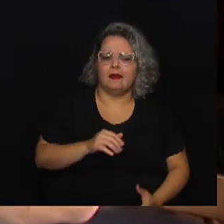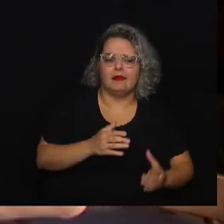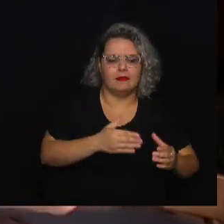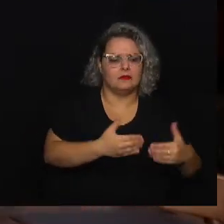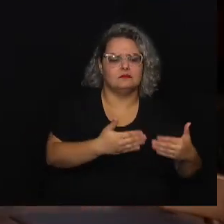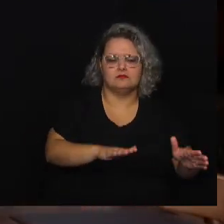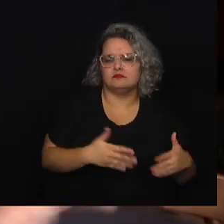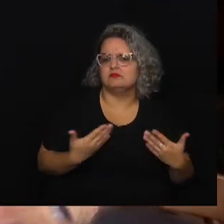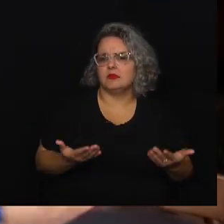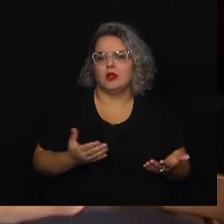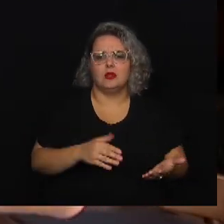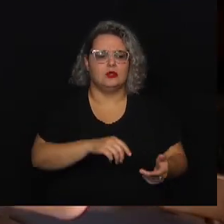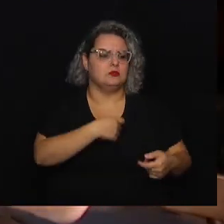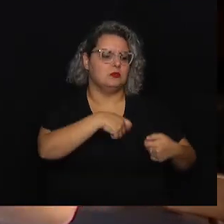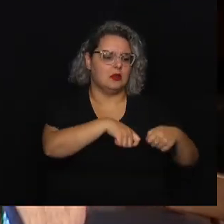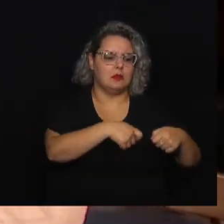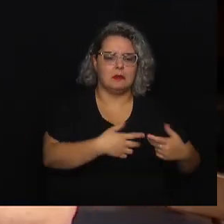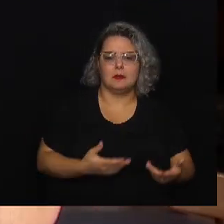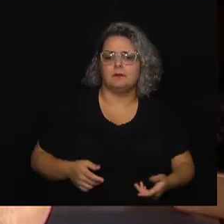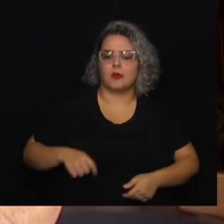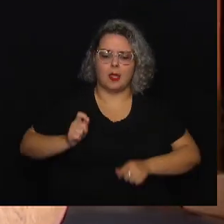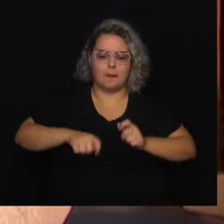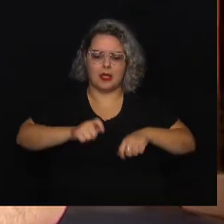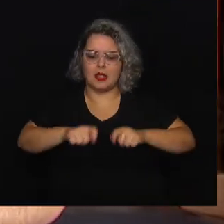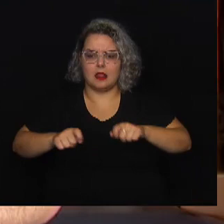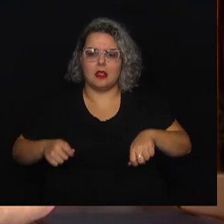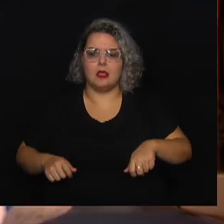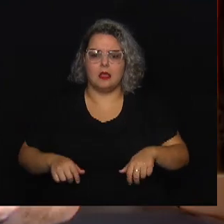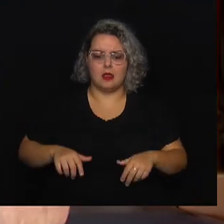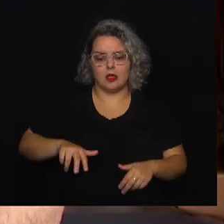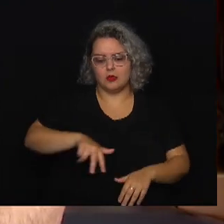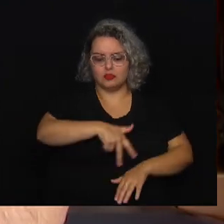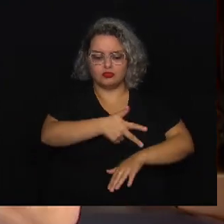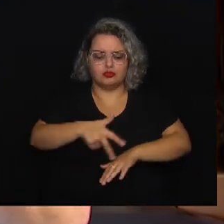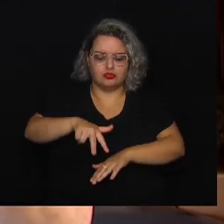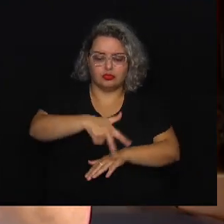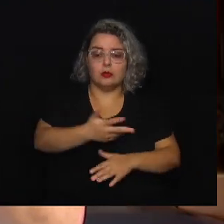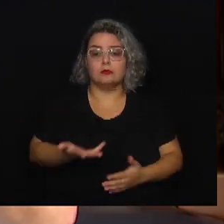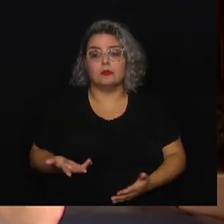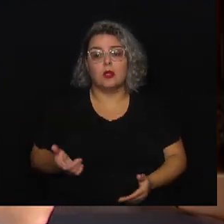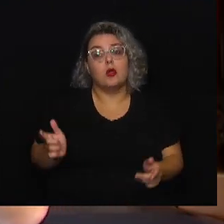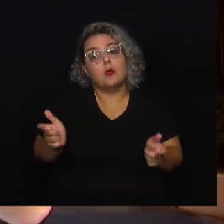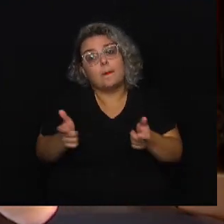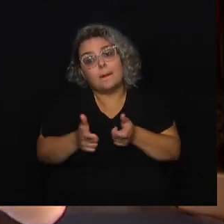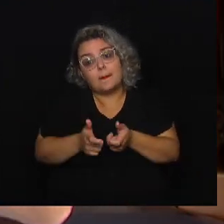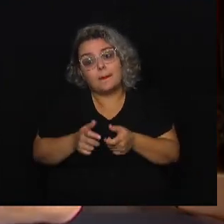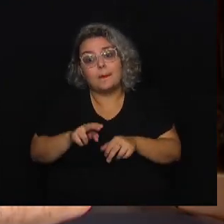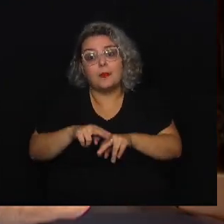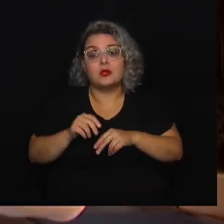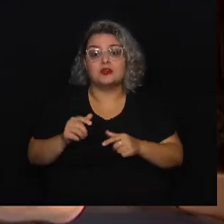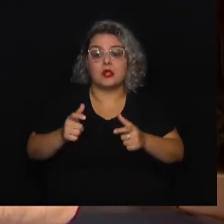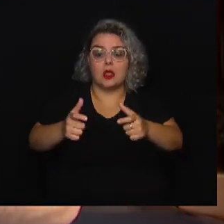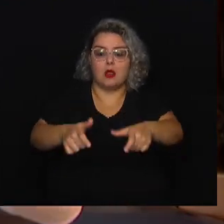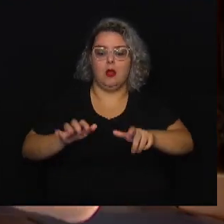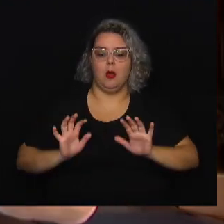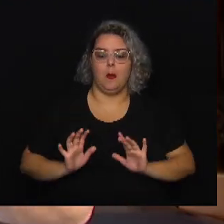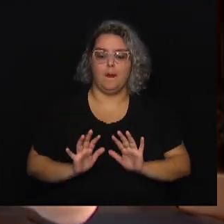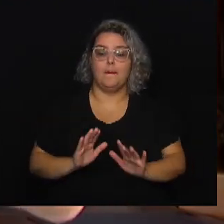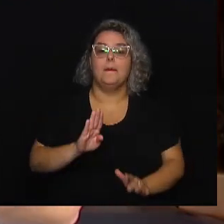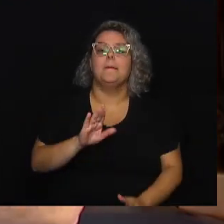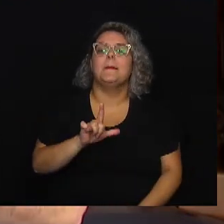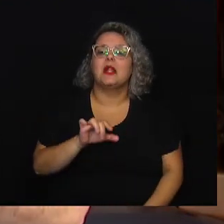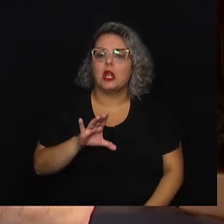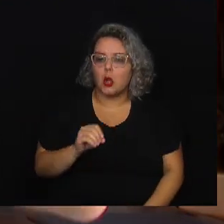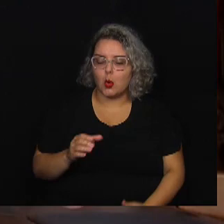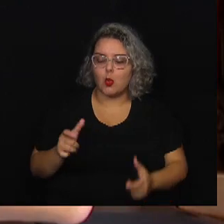ala dos passistas, a bateria e tudo mais. Embora pequenininho, por isso que se chamava bloco. Quando você tinha escola de